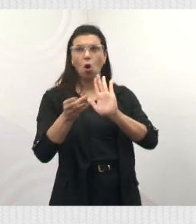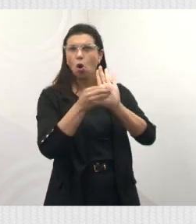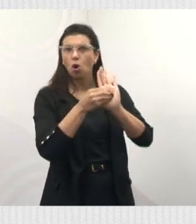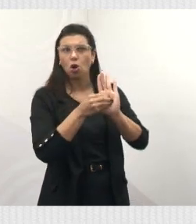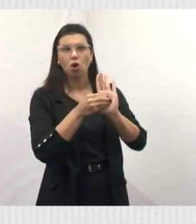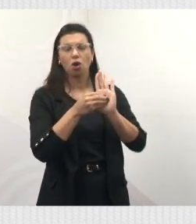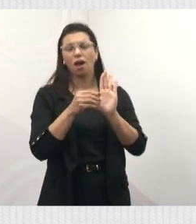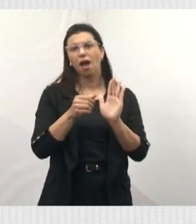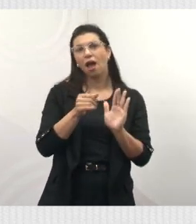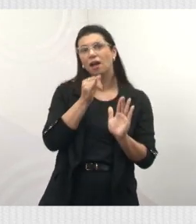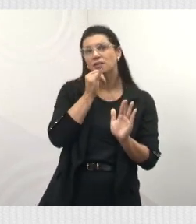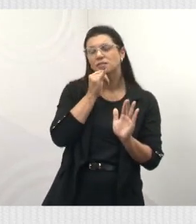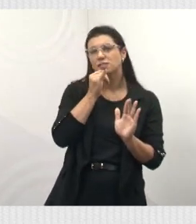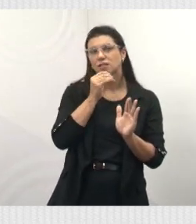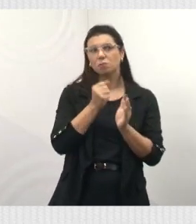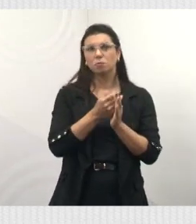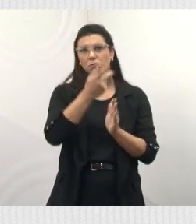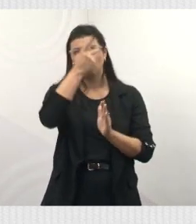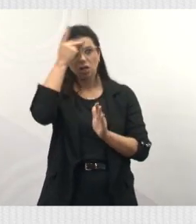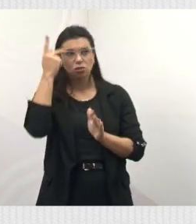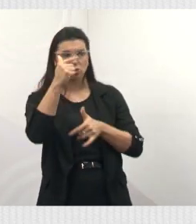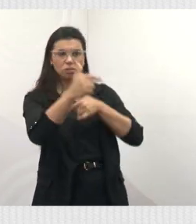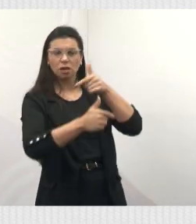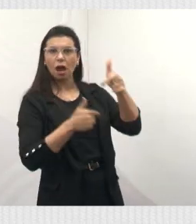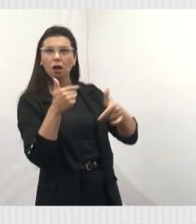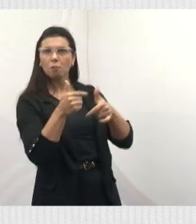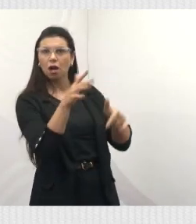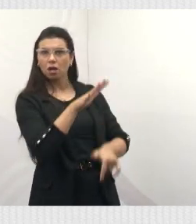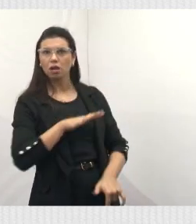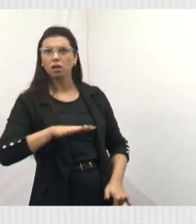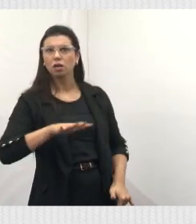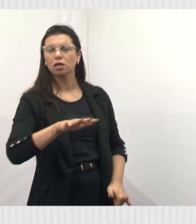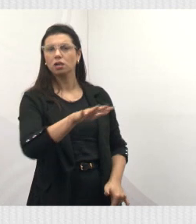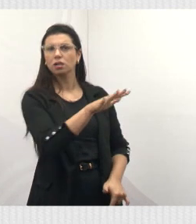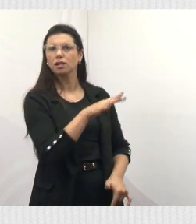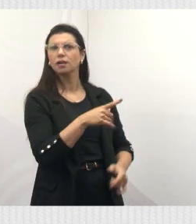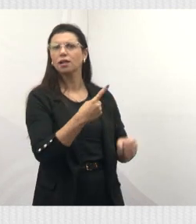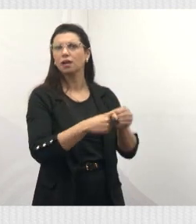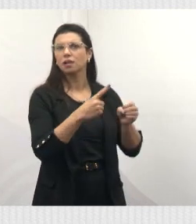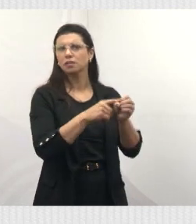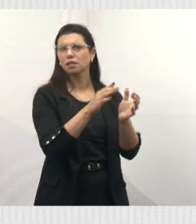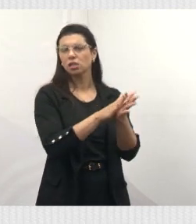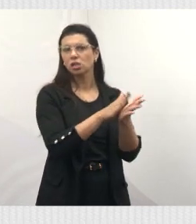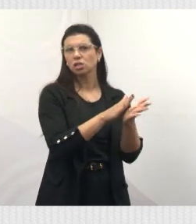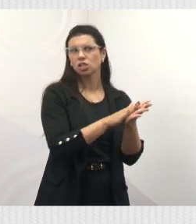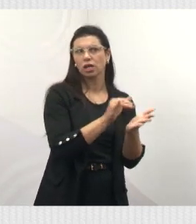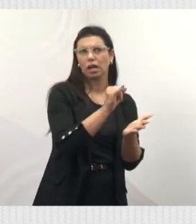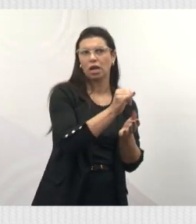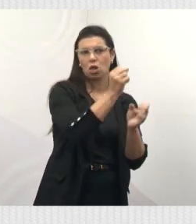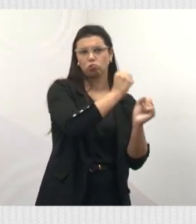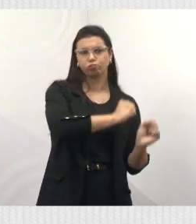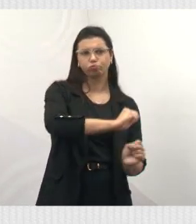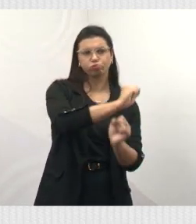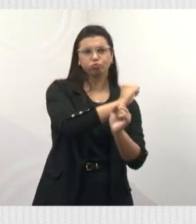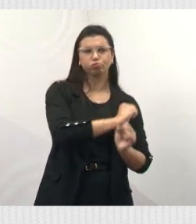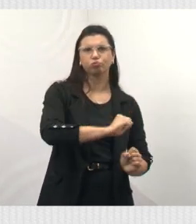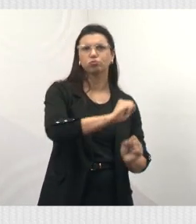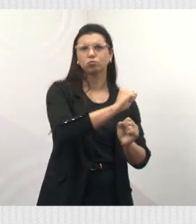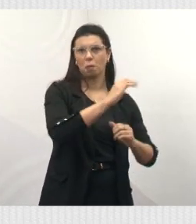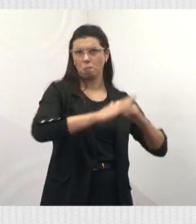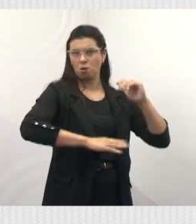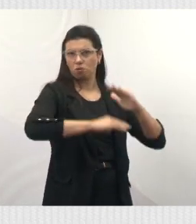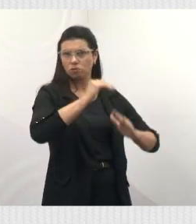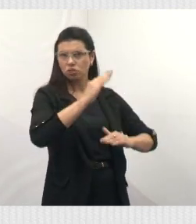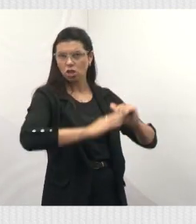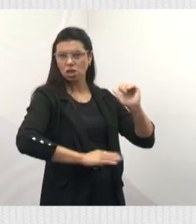no serviço de limpeza e manutenção da cidade. Se você pega o pessoal da empresa concessionária de limpeza do município, você